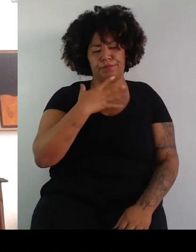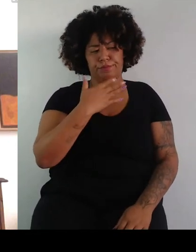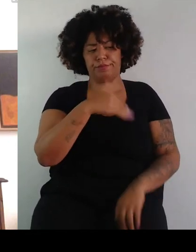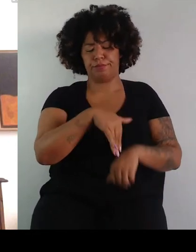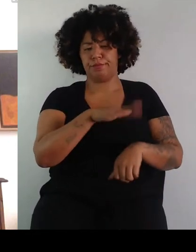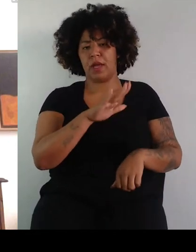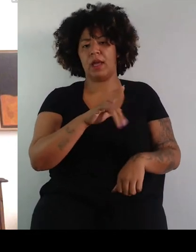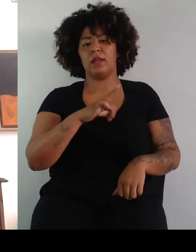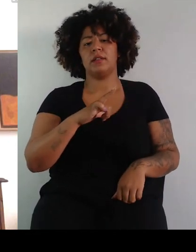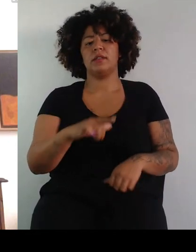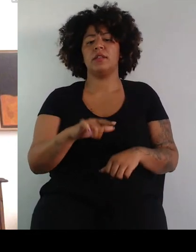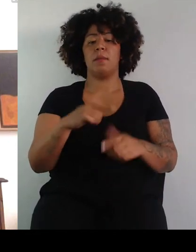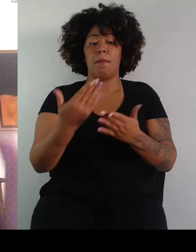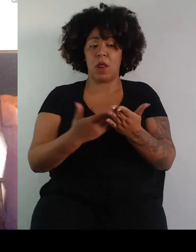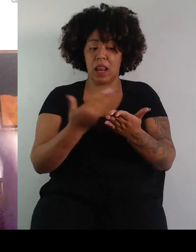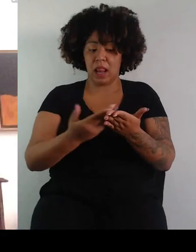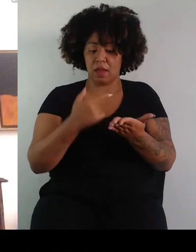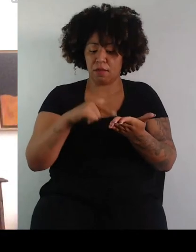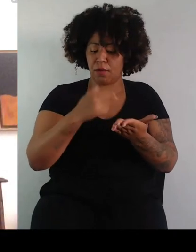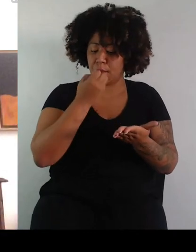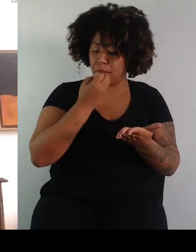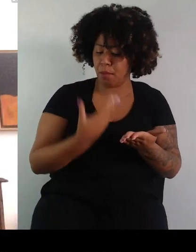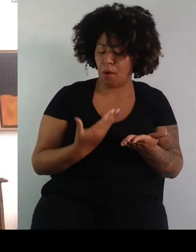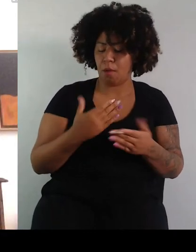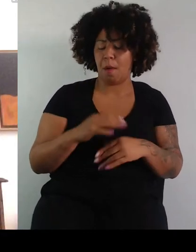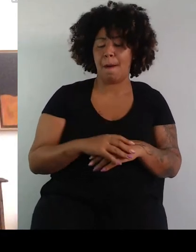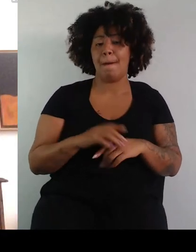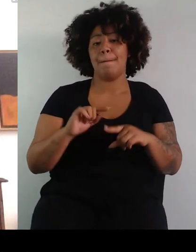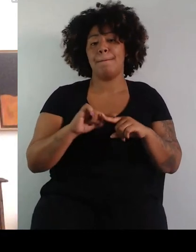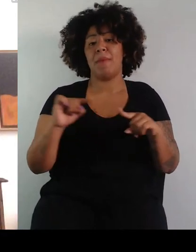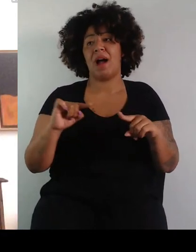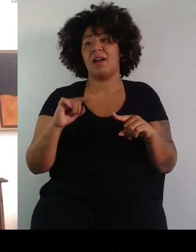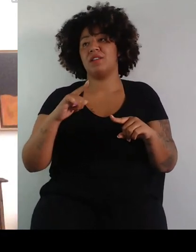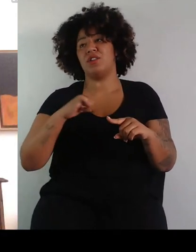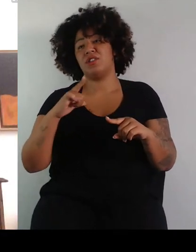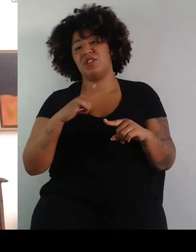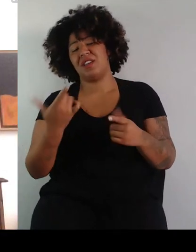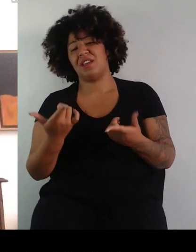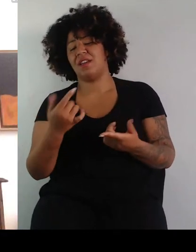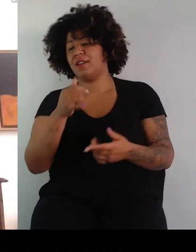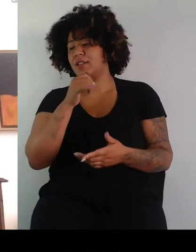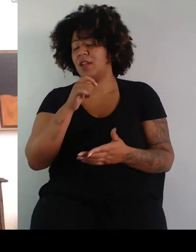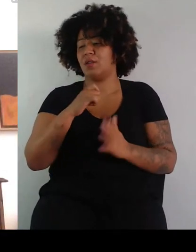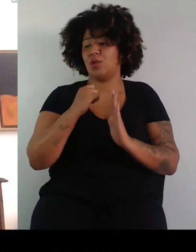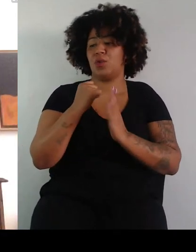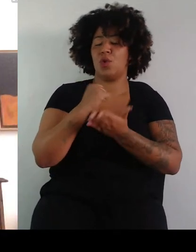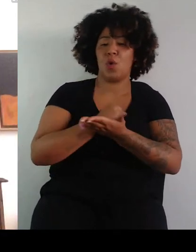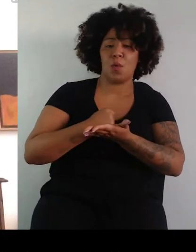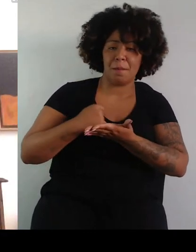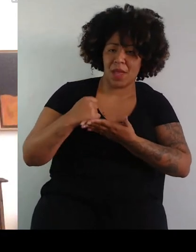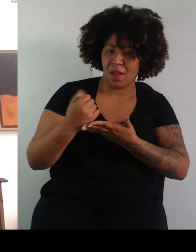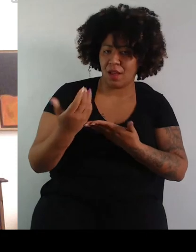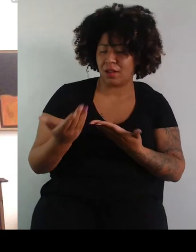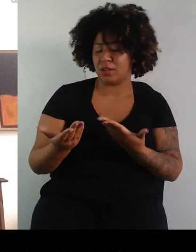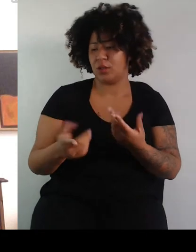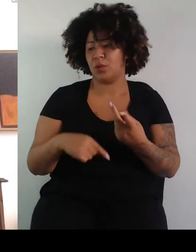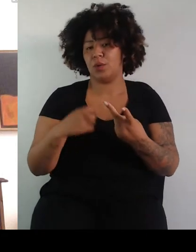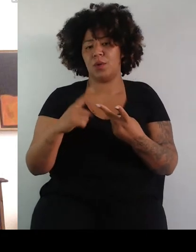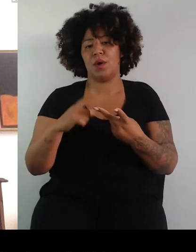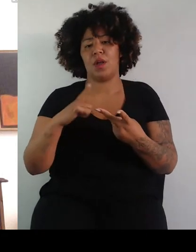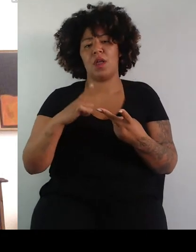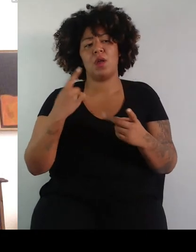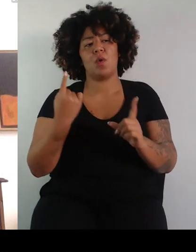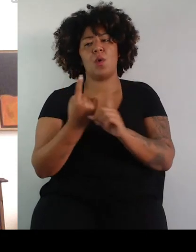útil nesse sentido mas do contrário só vi alguns documentos eu encontrei ali algumas pessoas com quem ele tinha